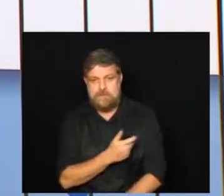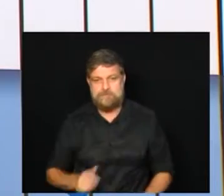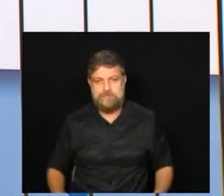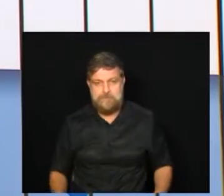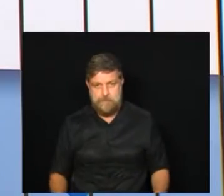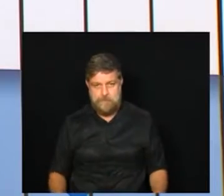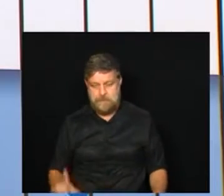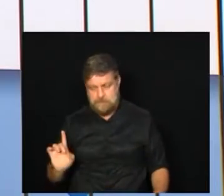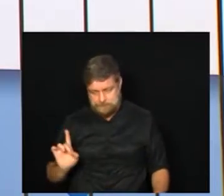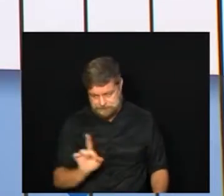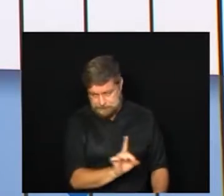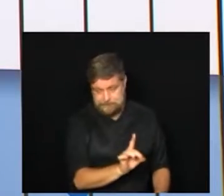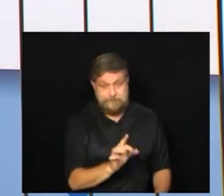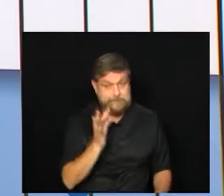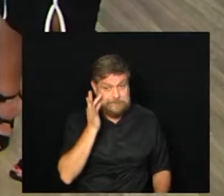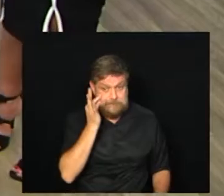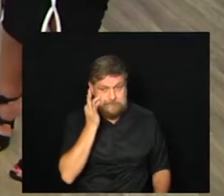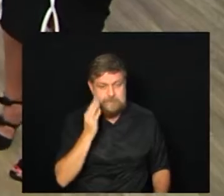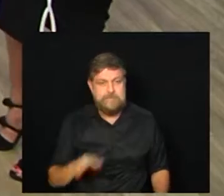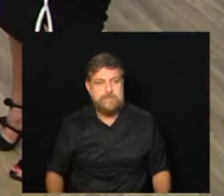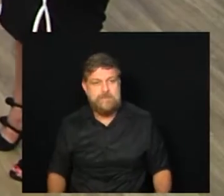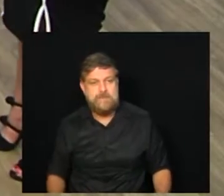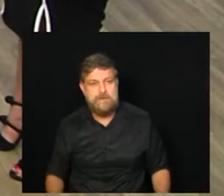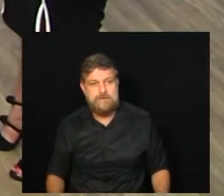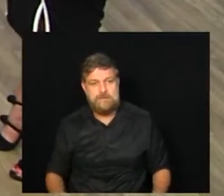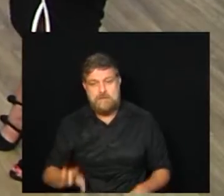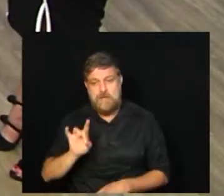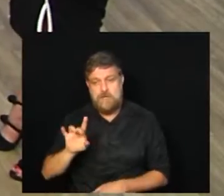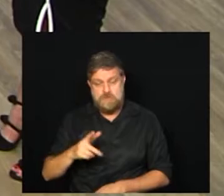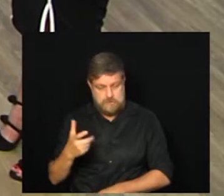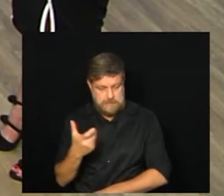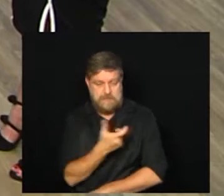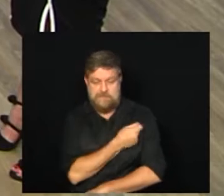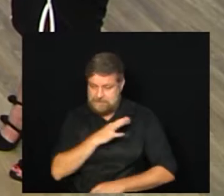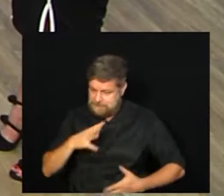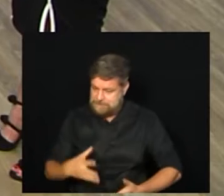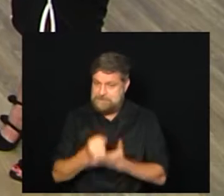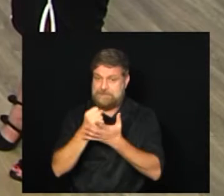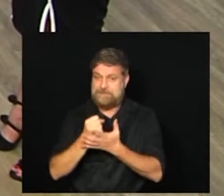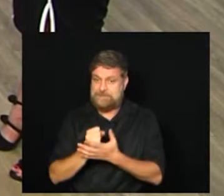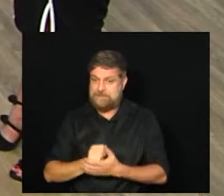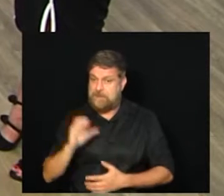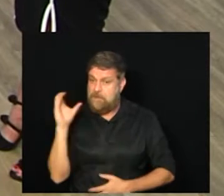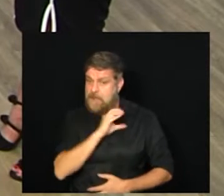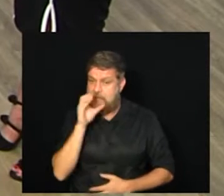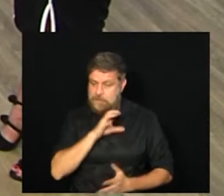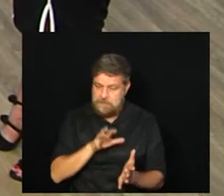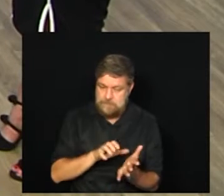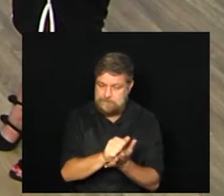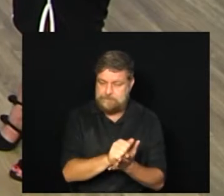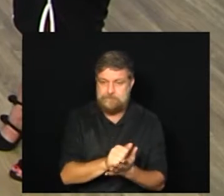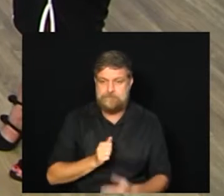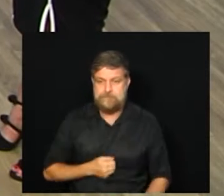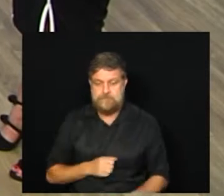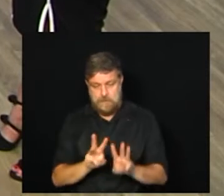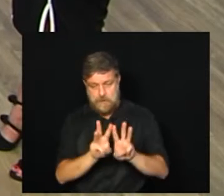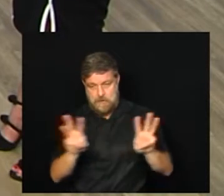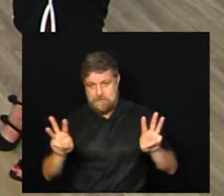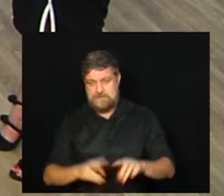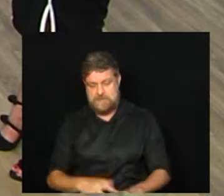disponíveis no momento, Gabriel. Só a vacina salva, então corra para fazer o agendamento através do